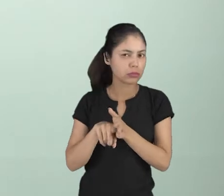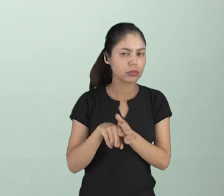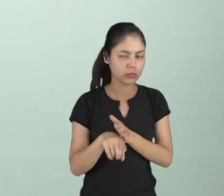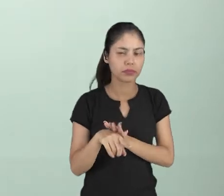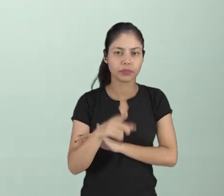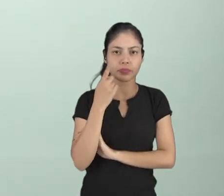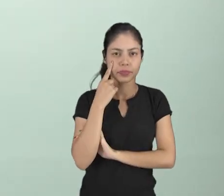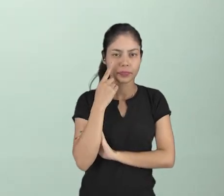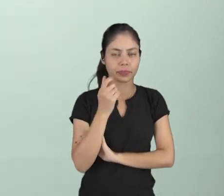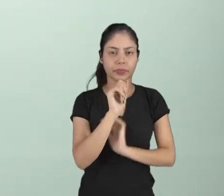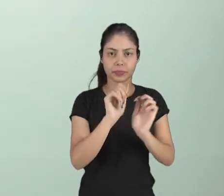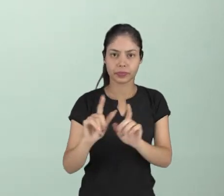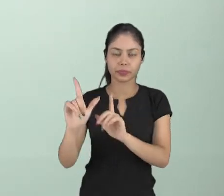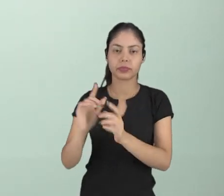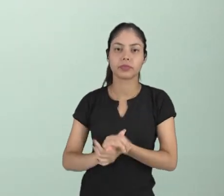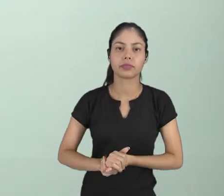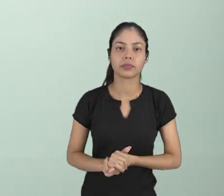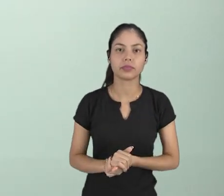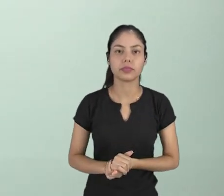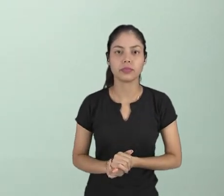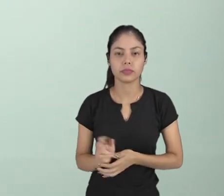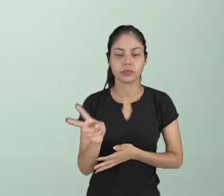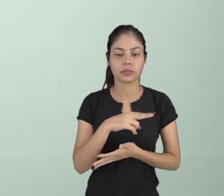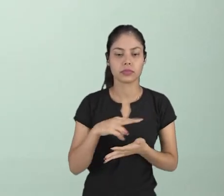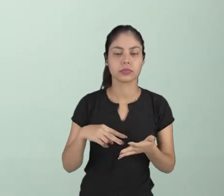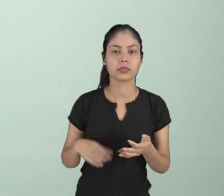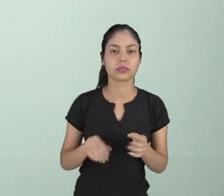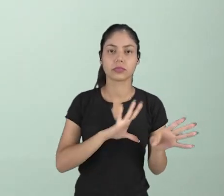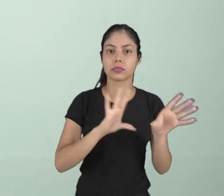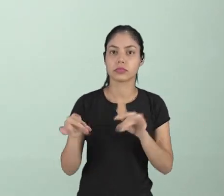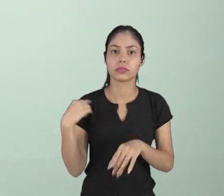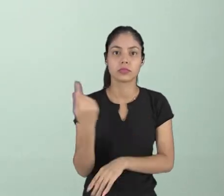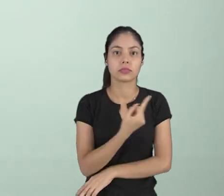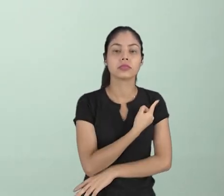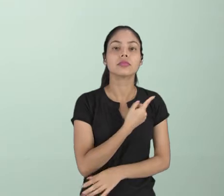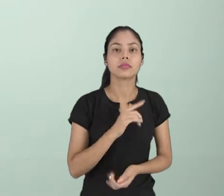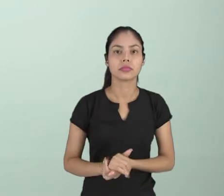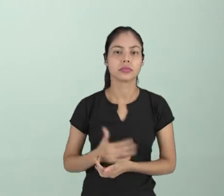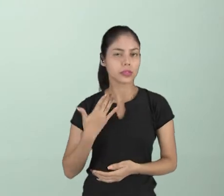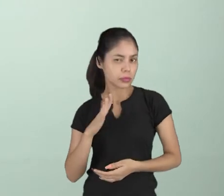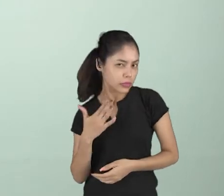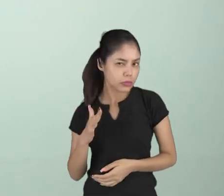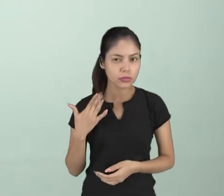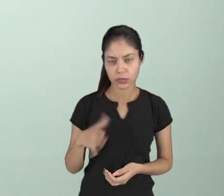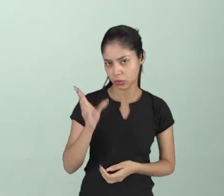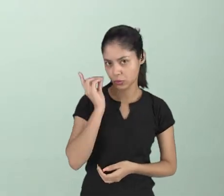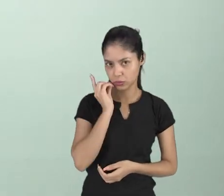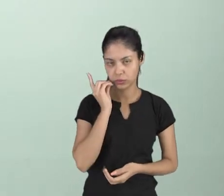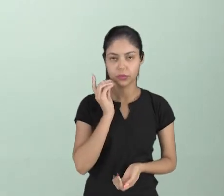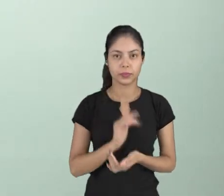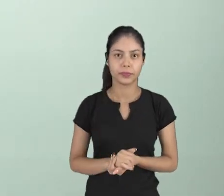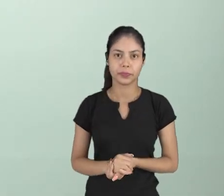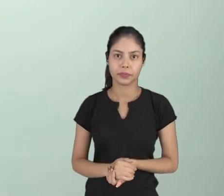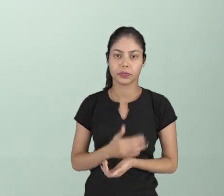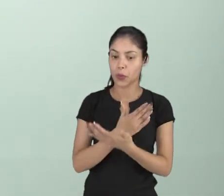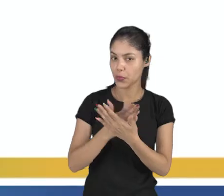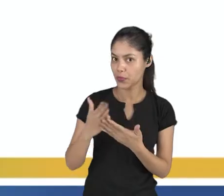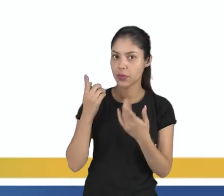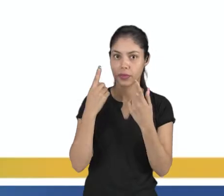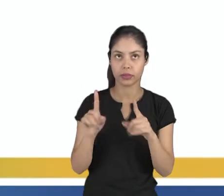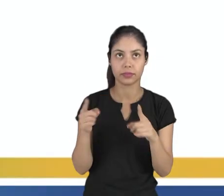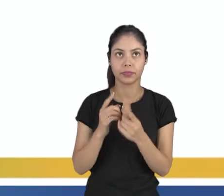você acompanhe comigo a leitura do próximo slide, que vai trazer para a gente mais ou menos uma data desse início